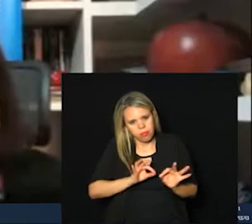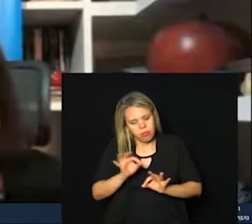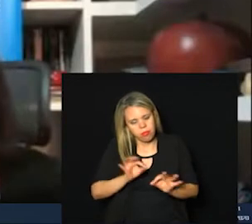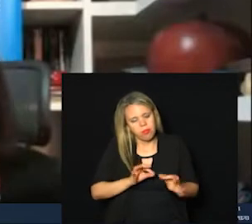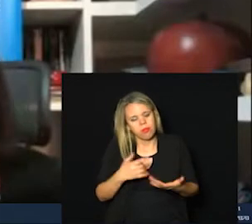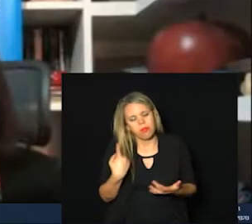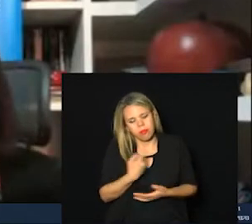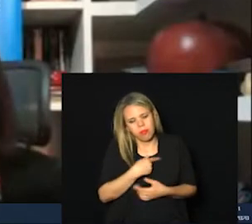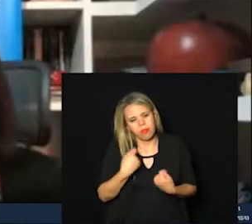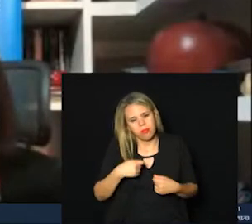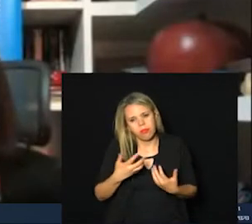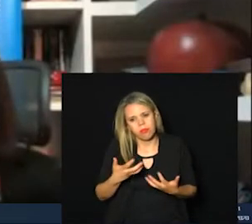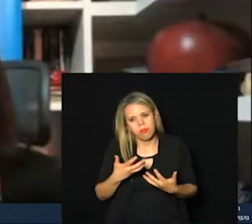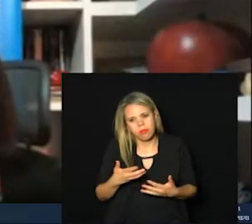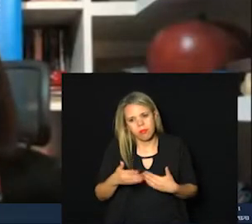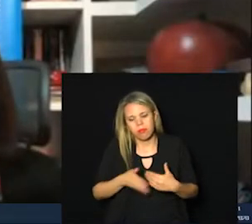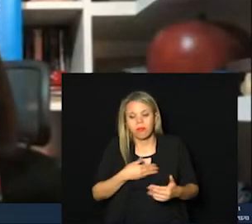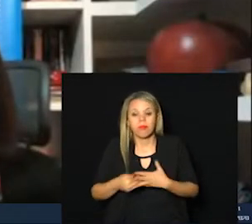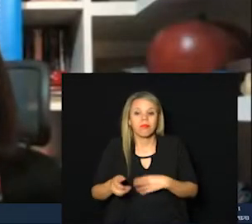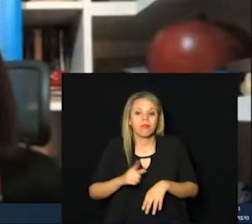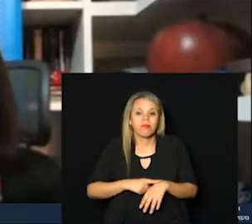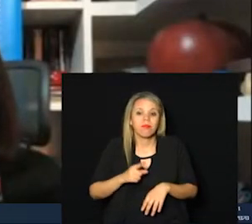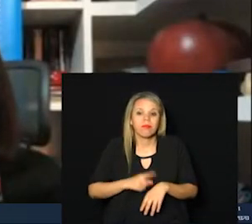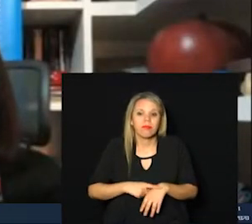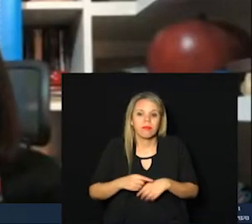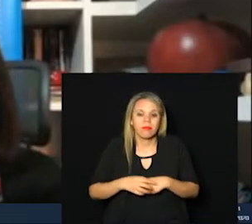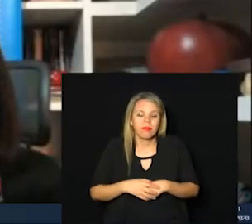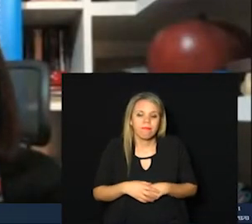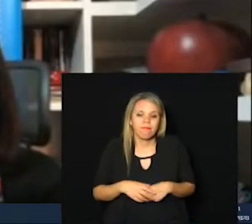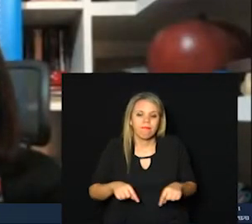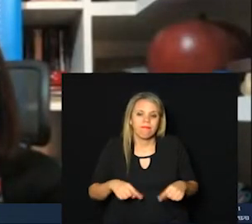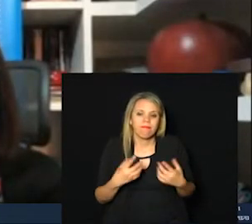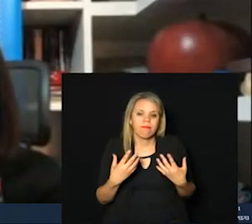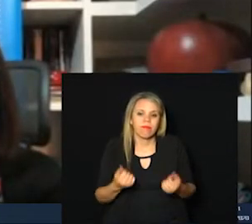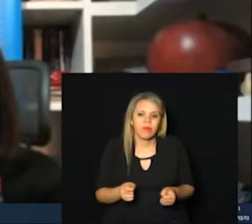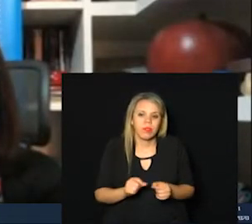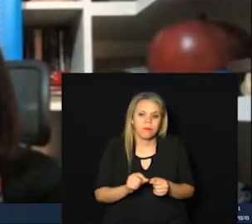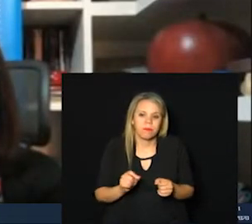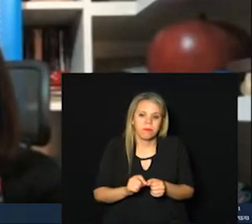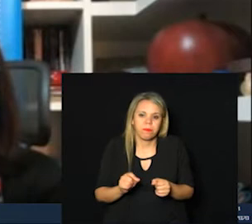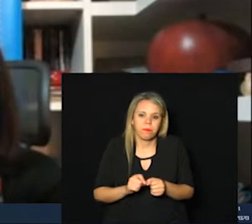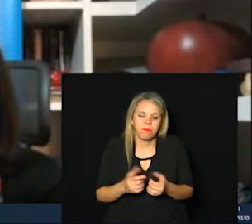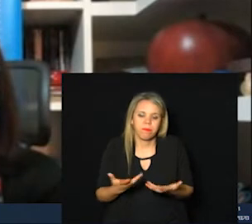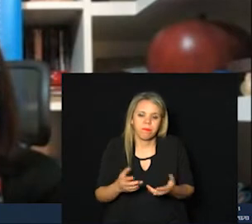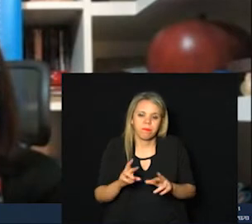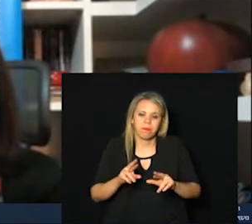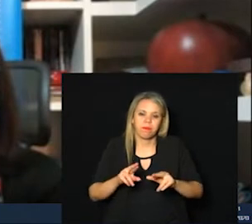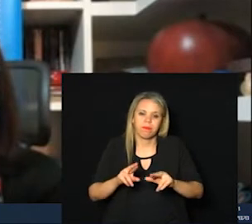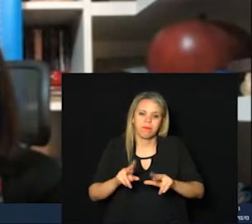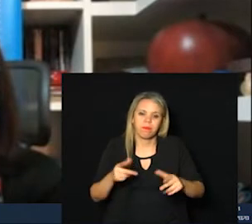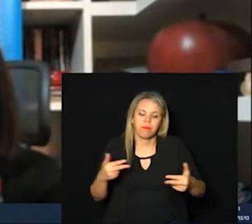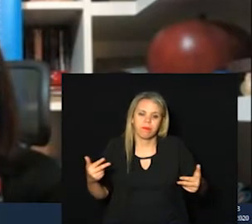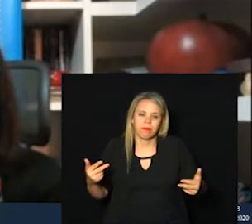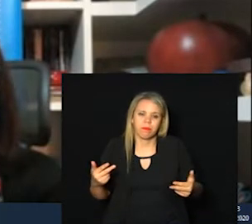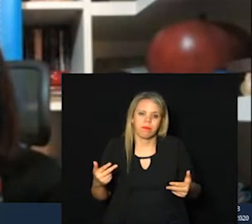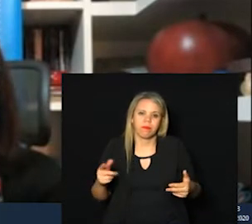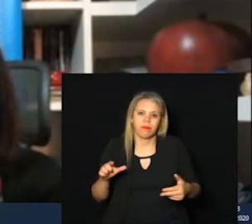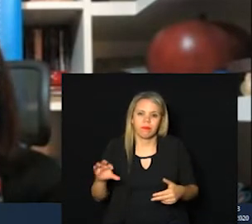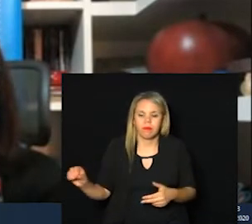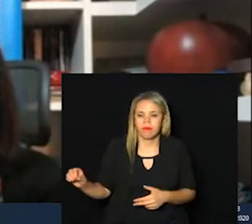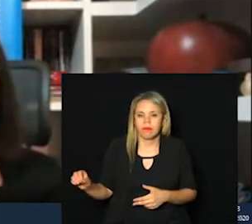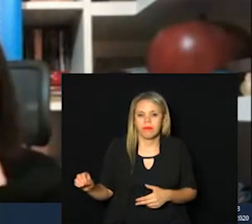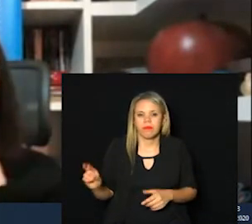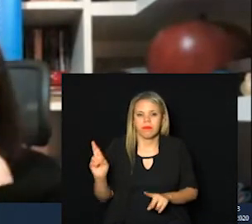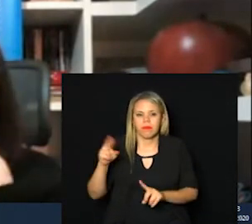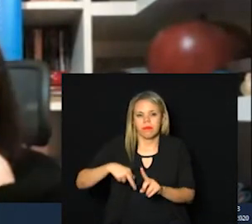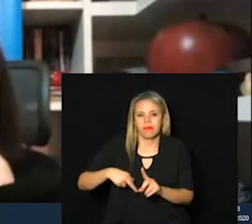pronto, né, a qualquer momento, para nos desafiar, para fazer, para buscar coisas diferentes. Então, o Léo é uma pessoa de muita